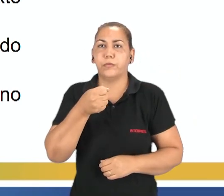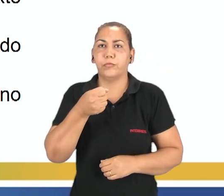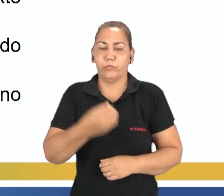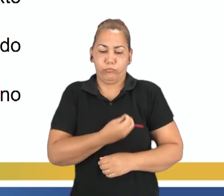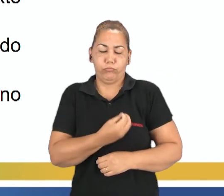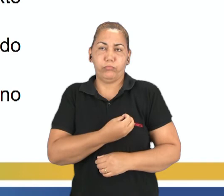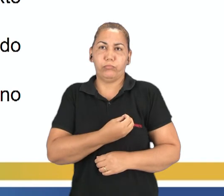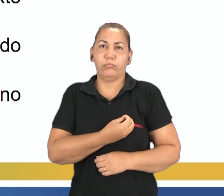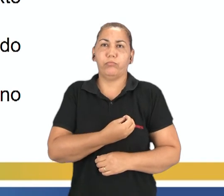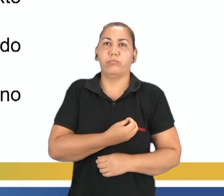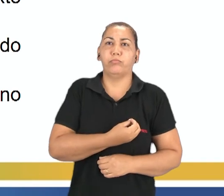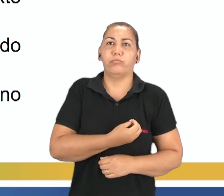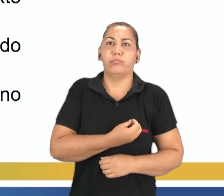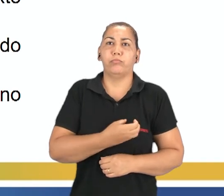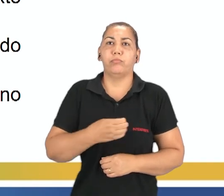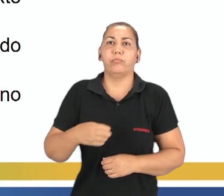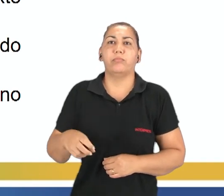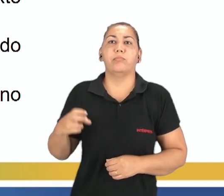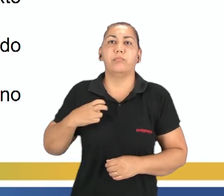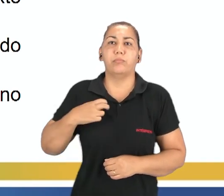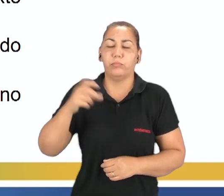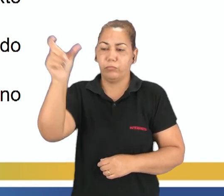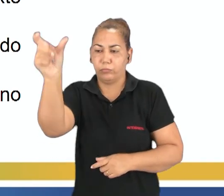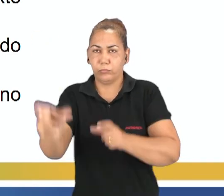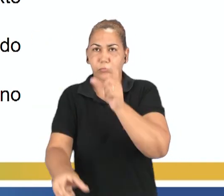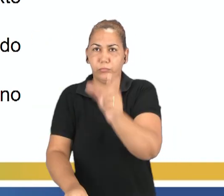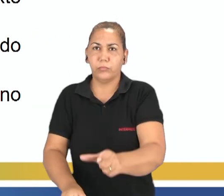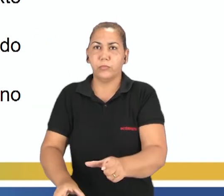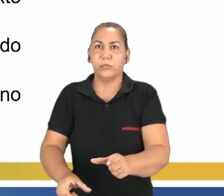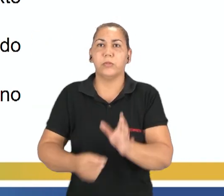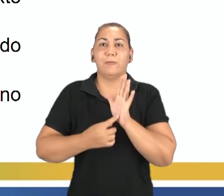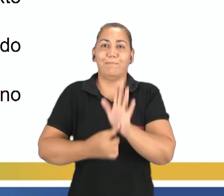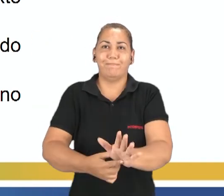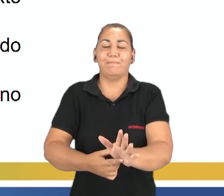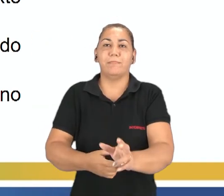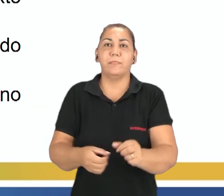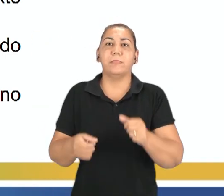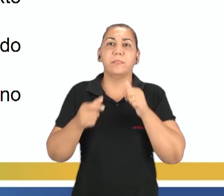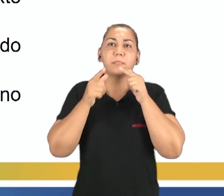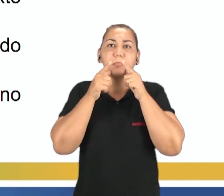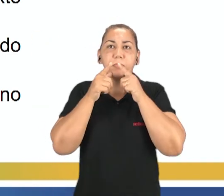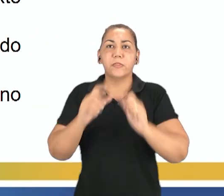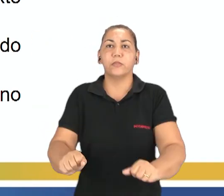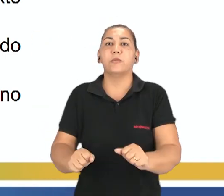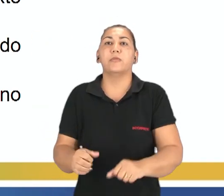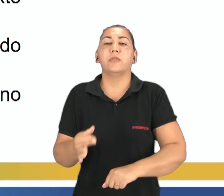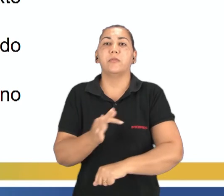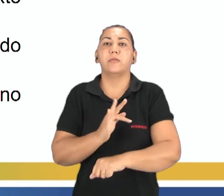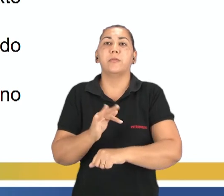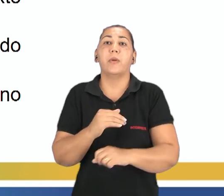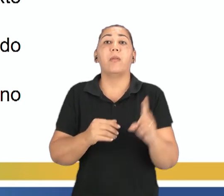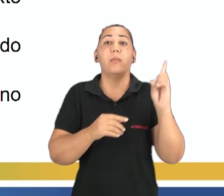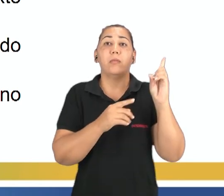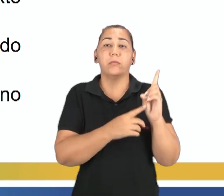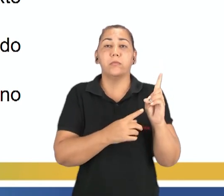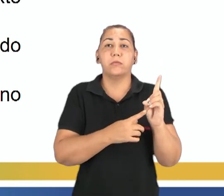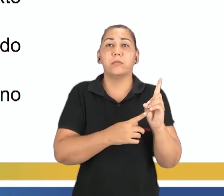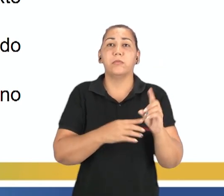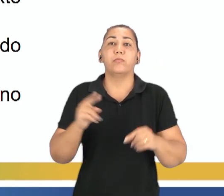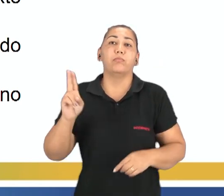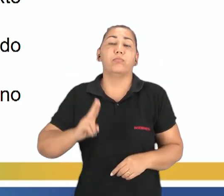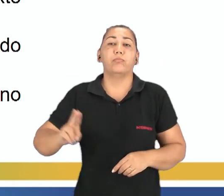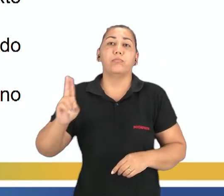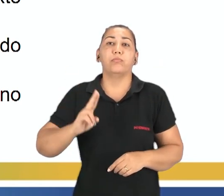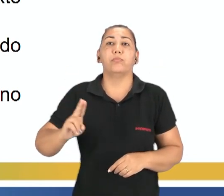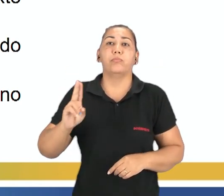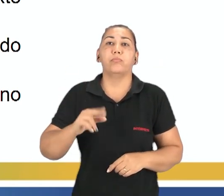pessoal, trata-se do tipo personalidade e apresenta linguagem formal. E letra D, utiliza uma linguagem informal,